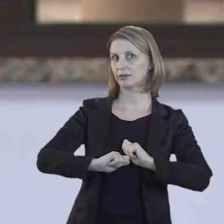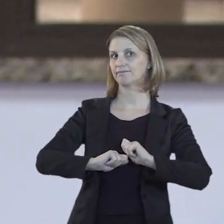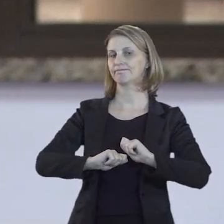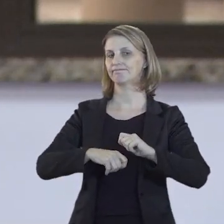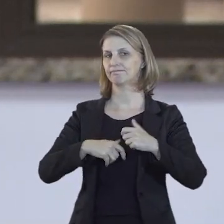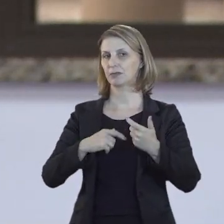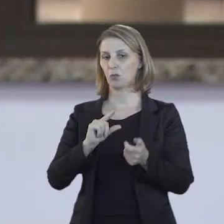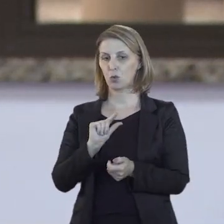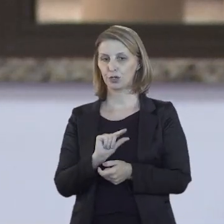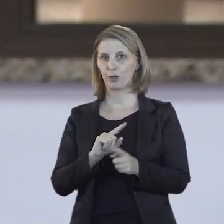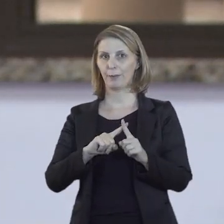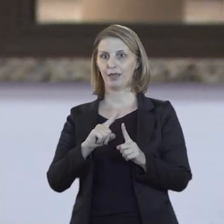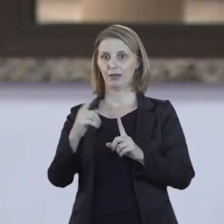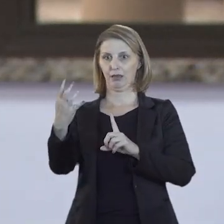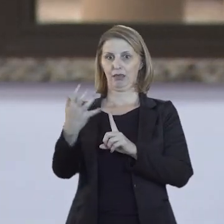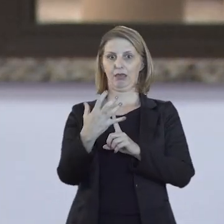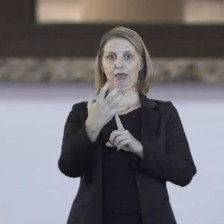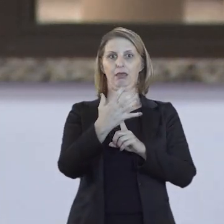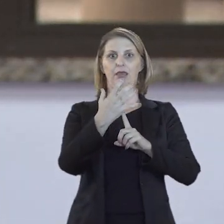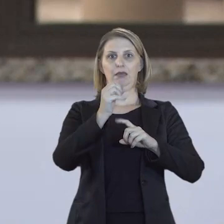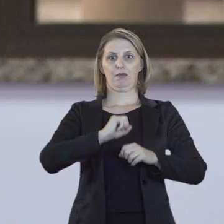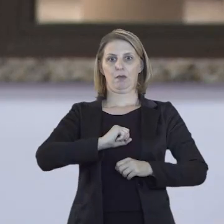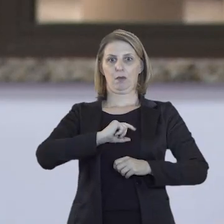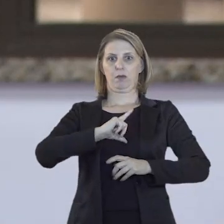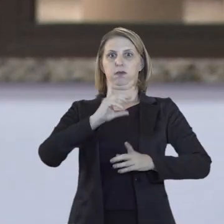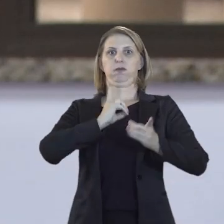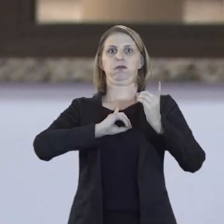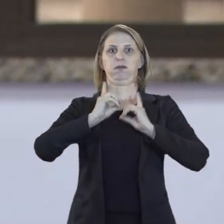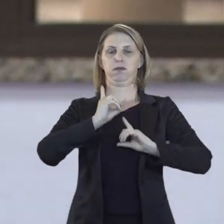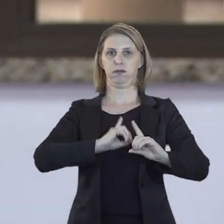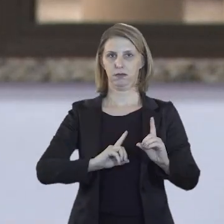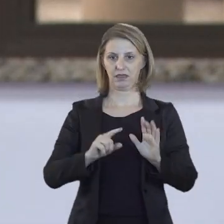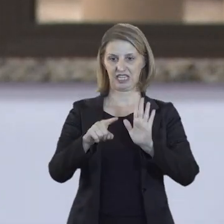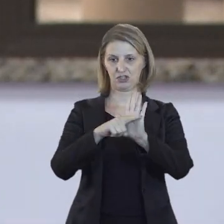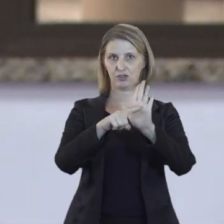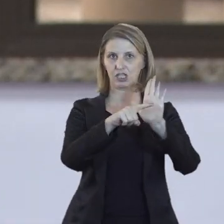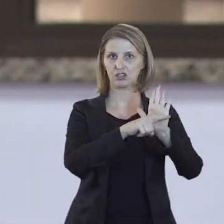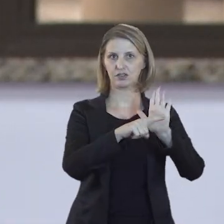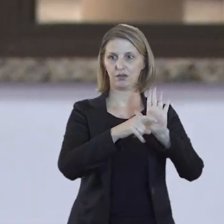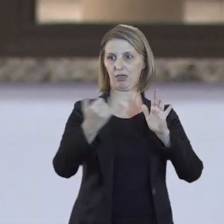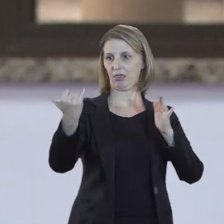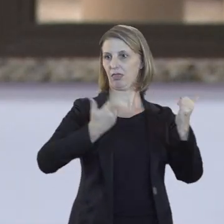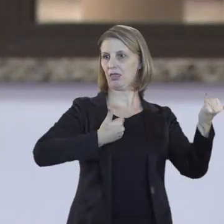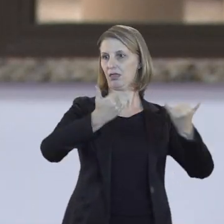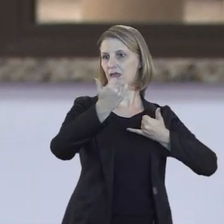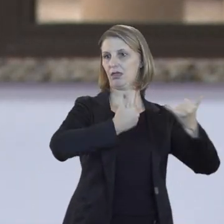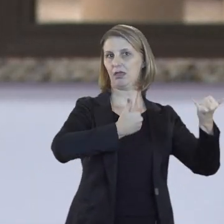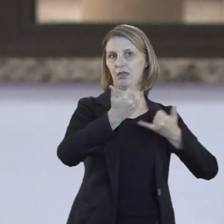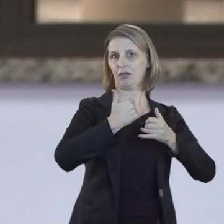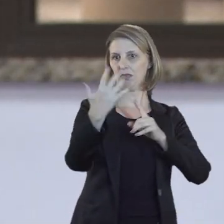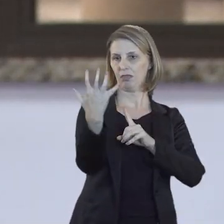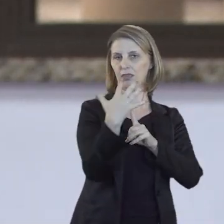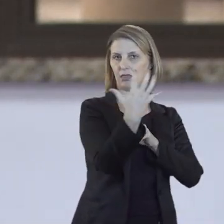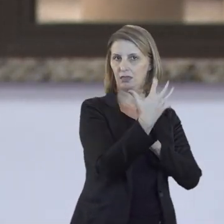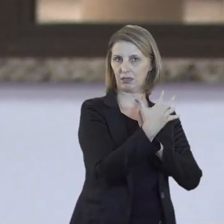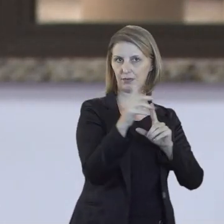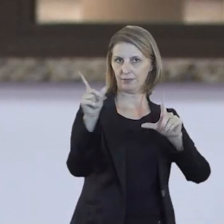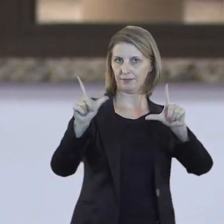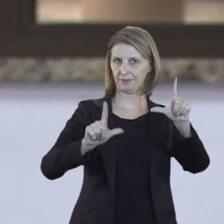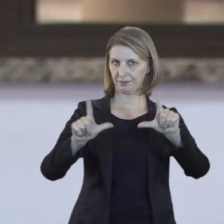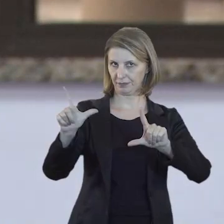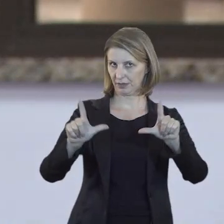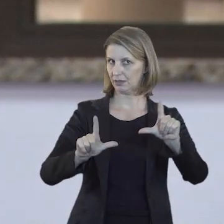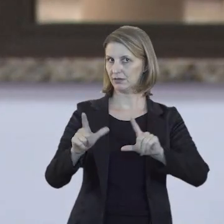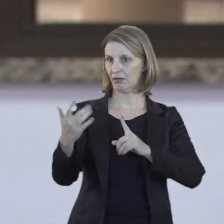seja relacionado à ansiedade ou depressão, eu acabo favorecendo essa tendência se eu entrar nessa onda de negatividade, deixar essa negatividade